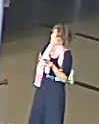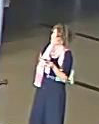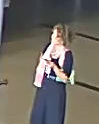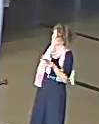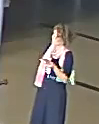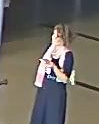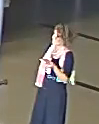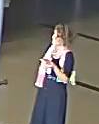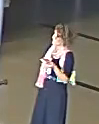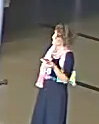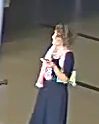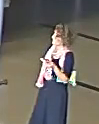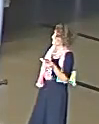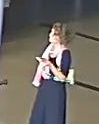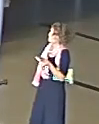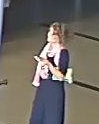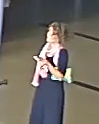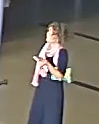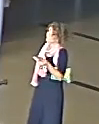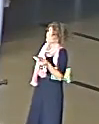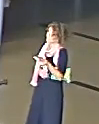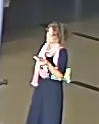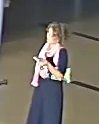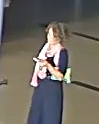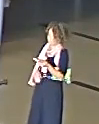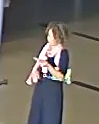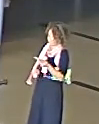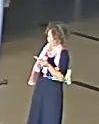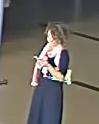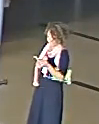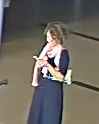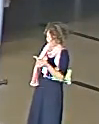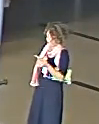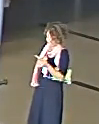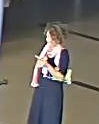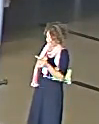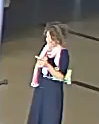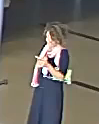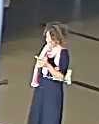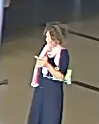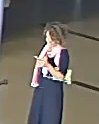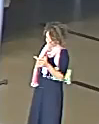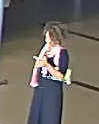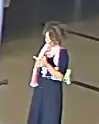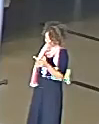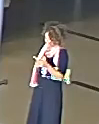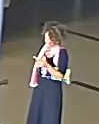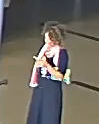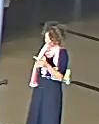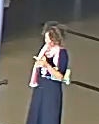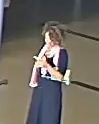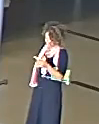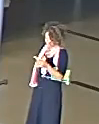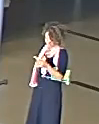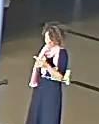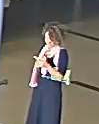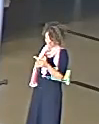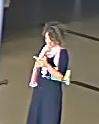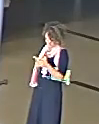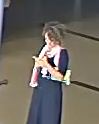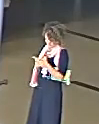dinheiro eu tenho vergonha eu tenho vergonha então o que que acontece eh falou